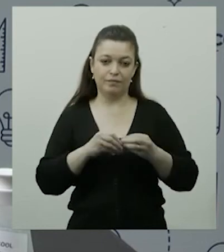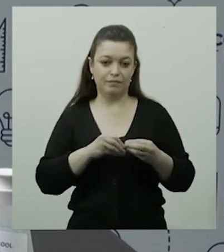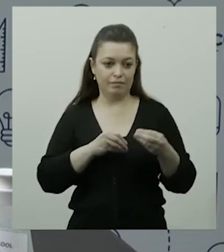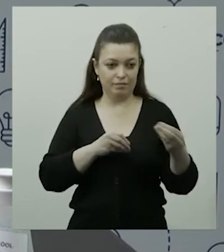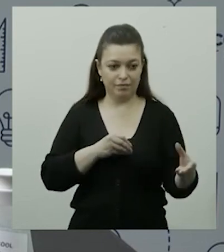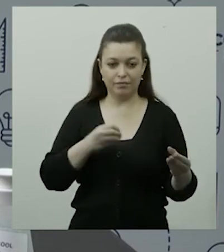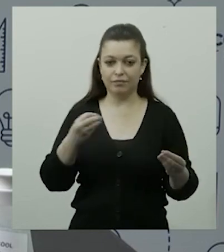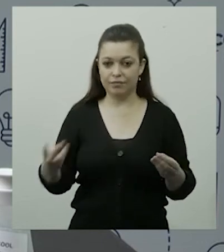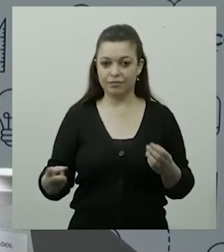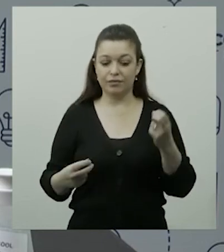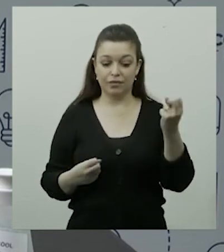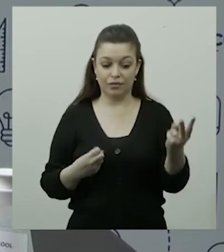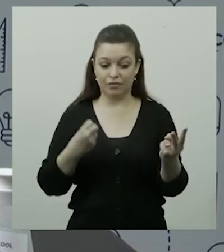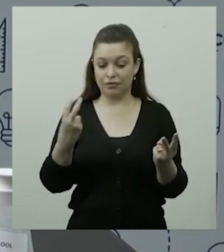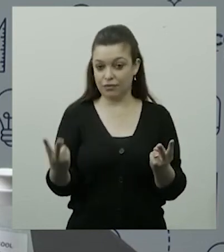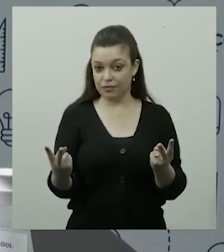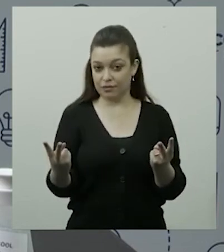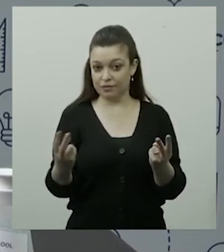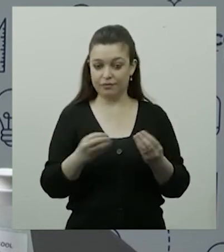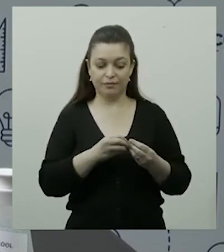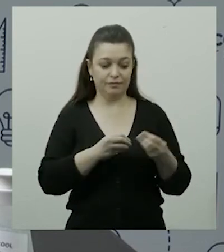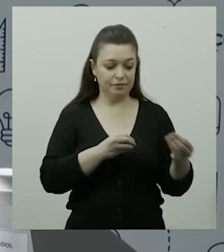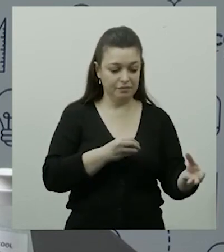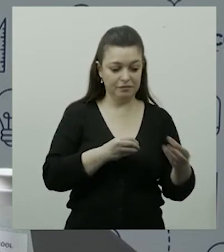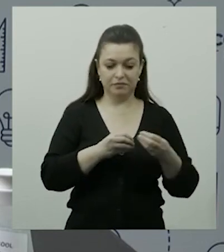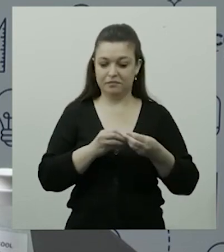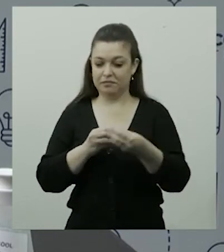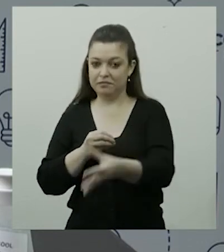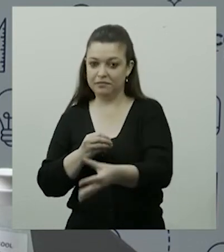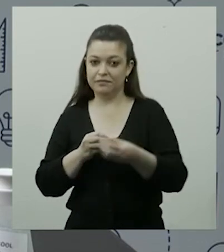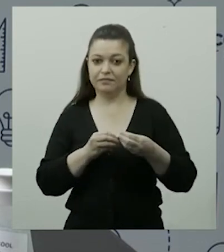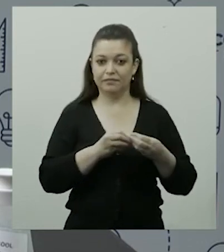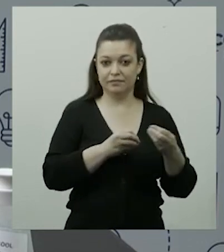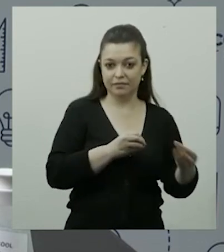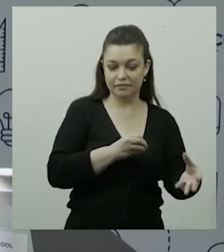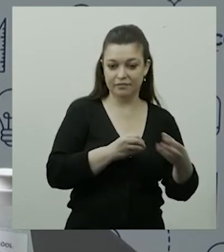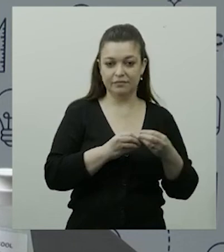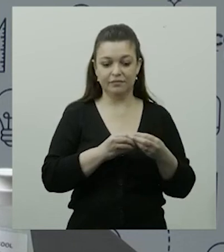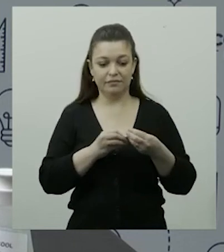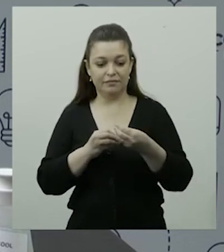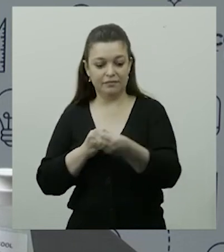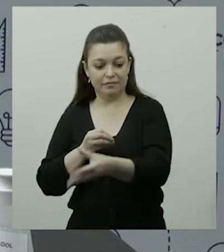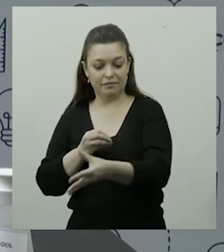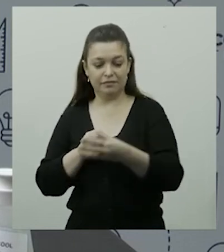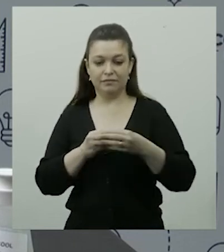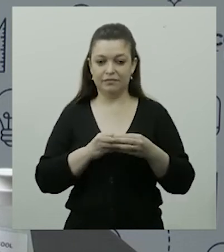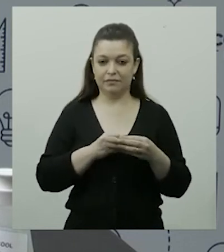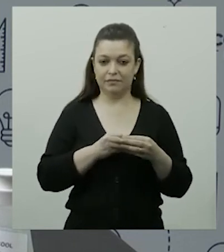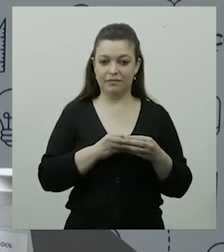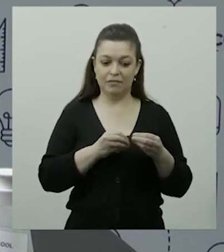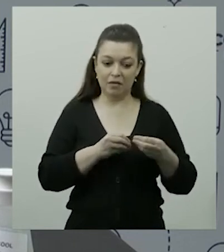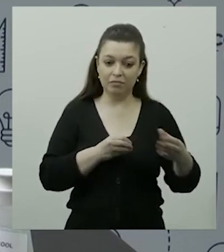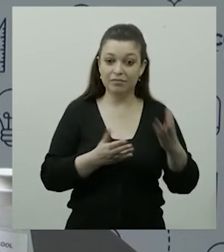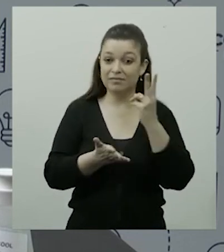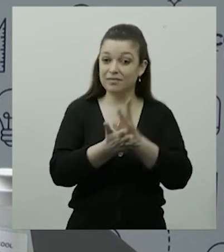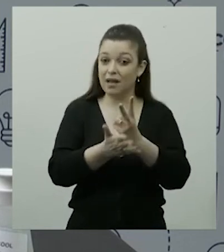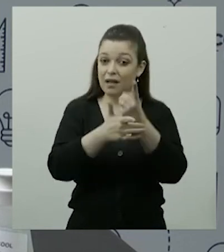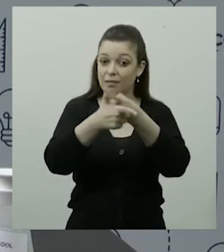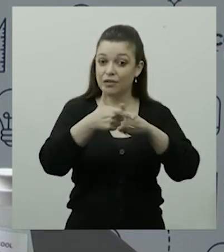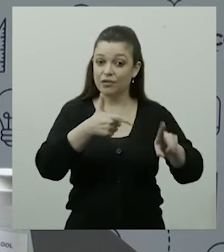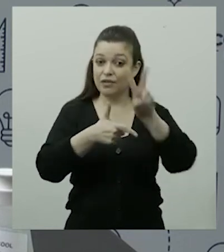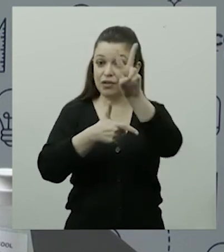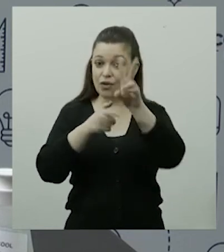cada. Aqui, aqui, mais um aqui, outro aqui,